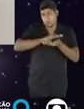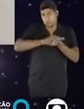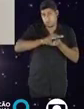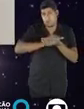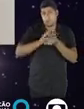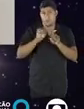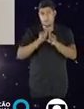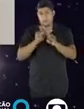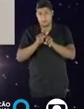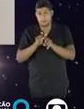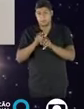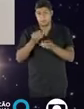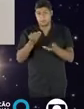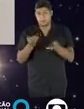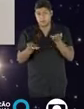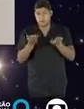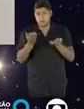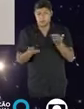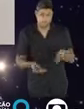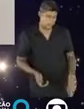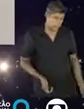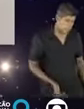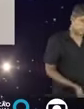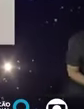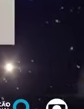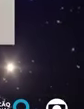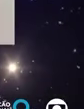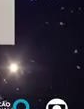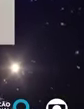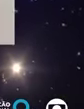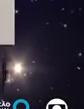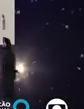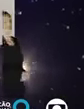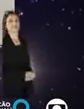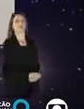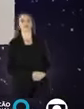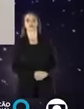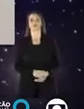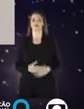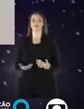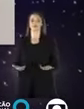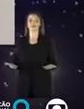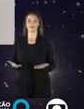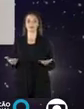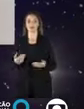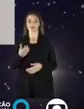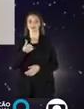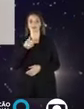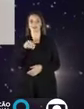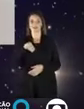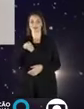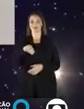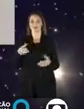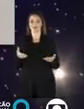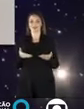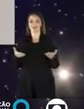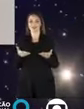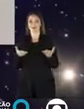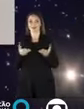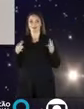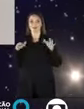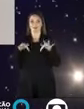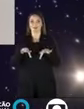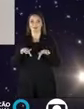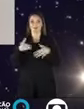manutenção do peso. É isso aí. Olha só, gente, nós temos 6 minutos agora para